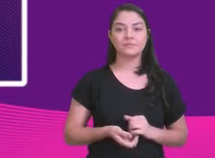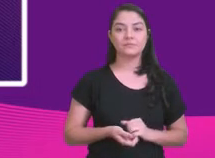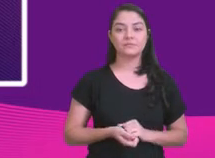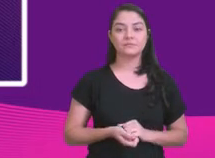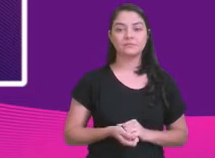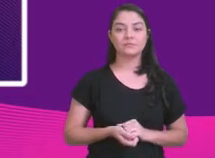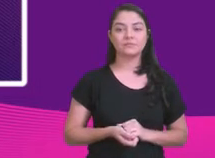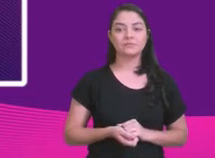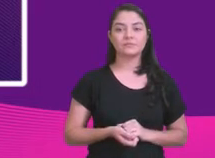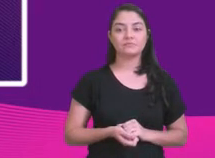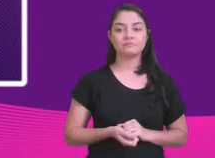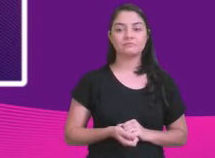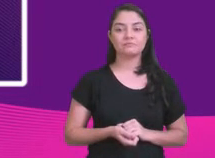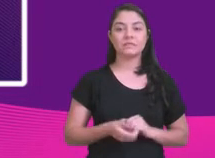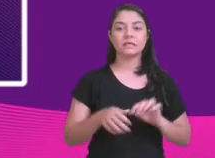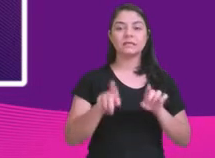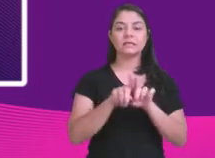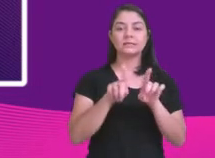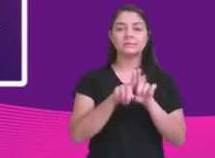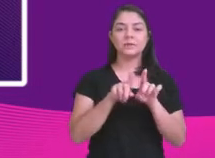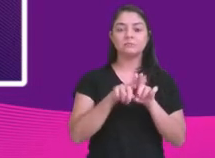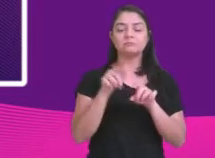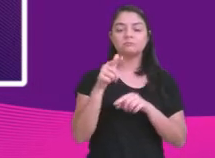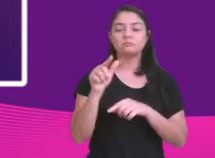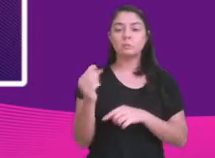Uma das questões mais importantes, não é,